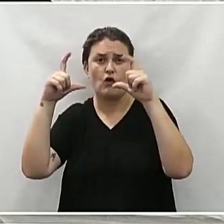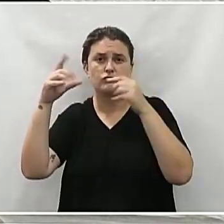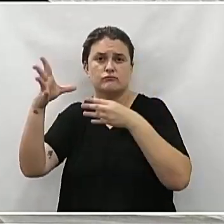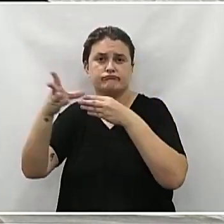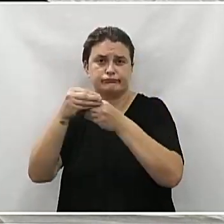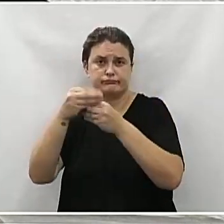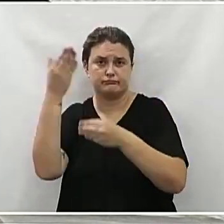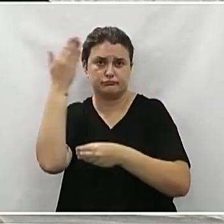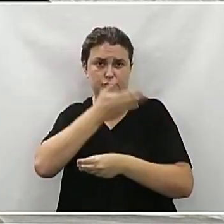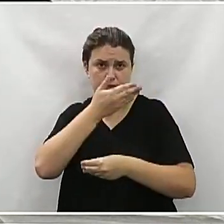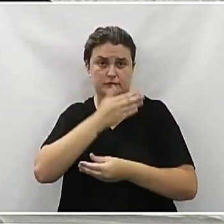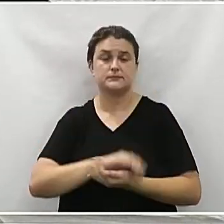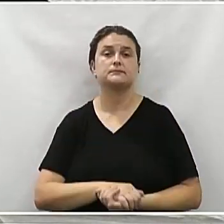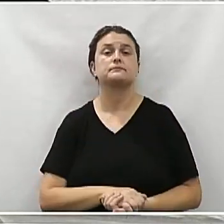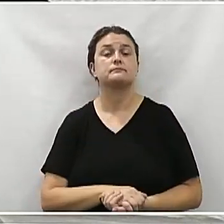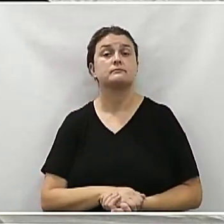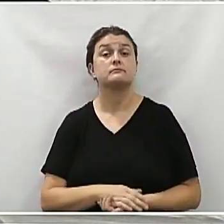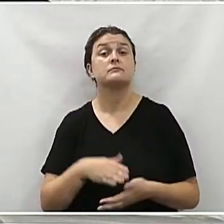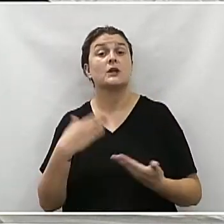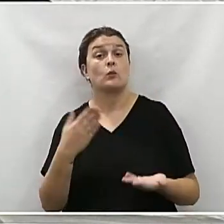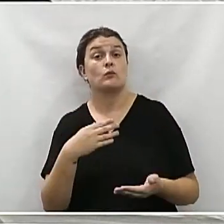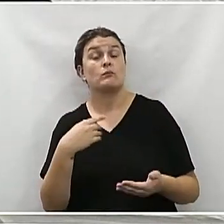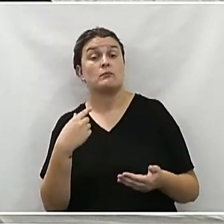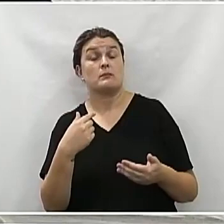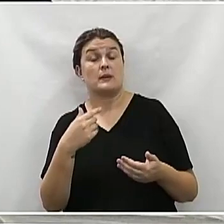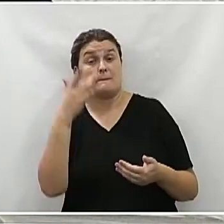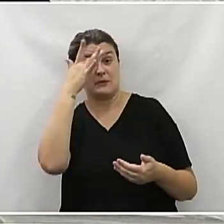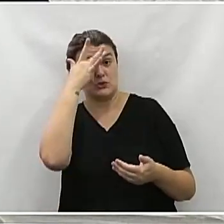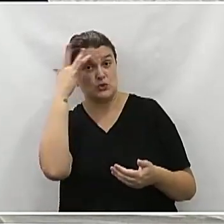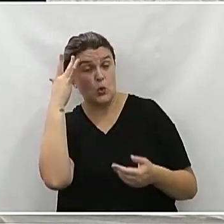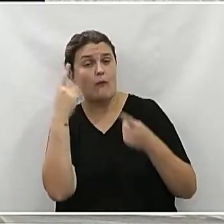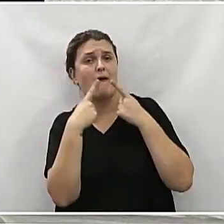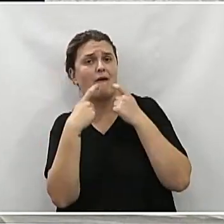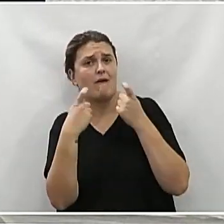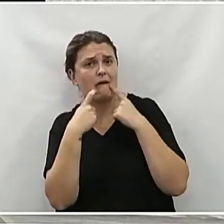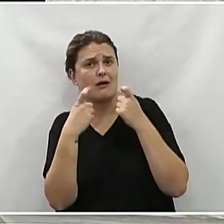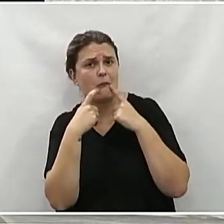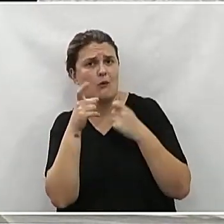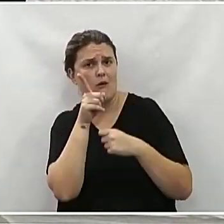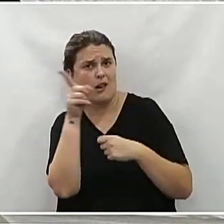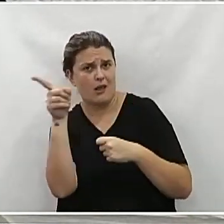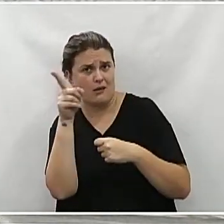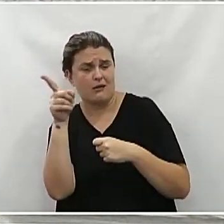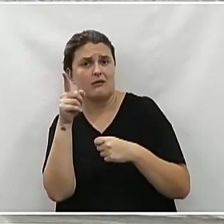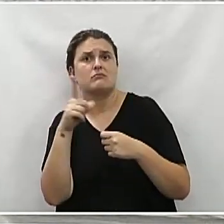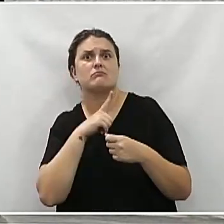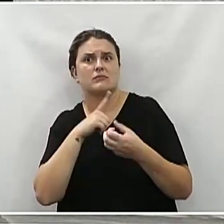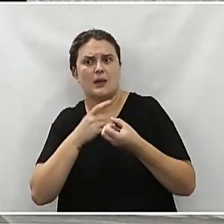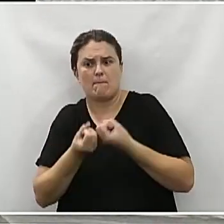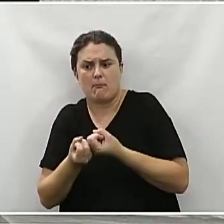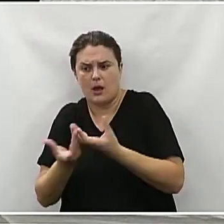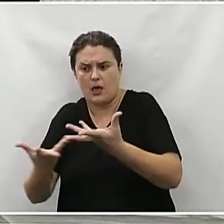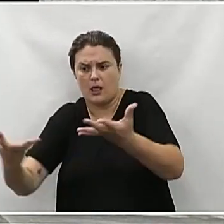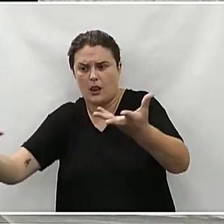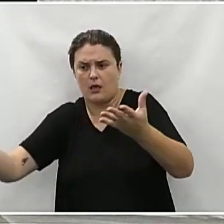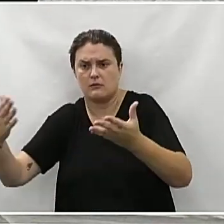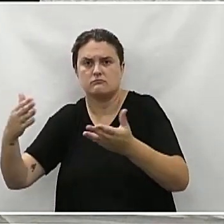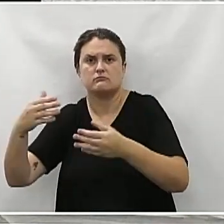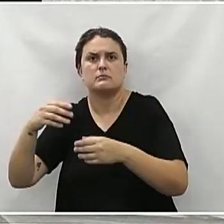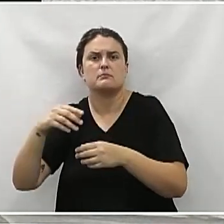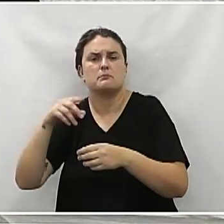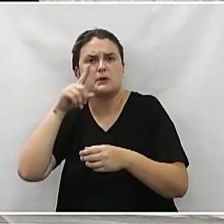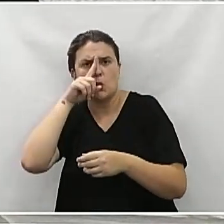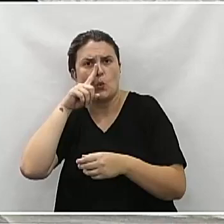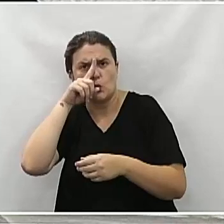em anexo. Justificativa. Nosso mandato foi procurado por moradores que relatam o problema e os transtornos causados por